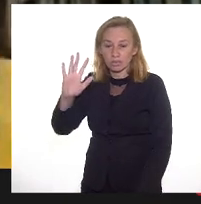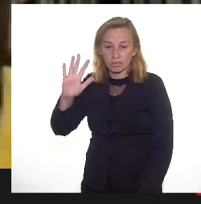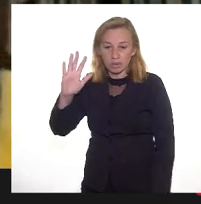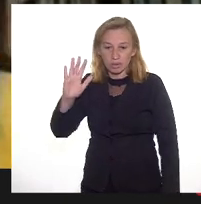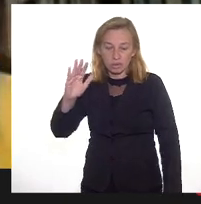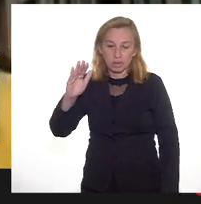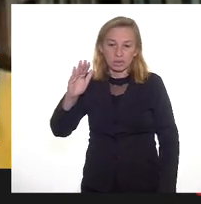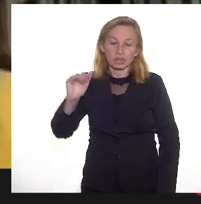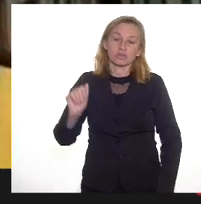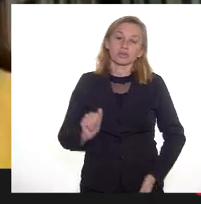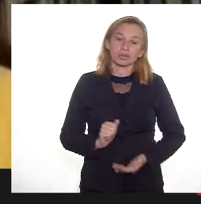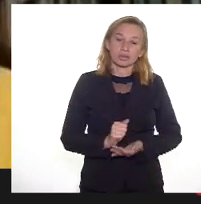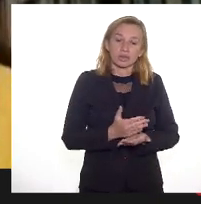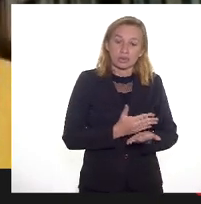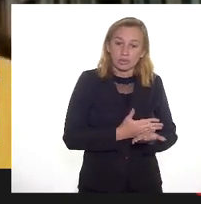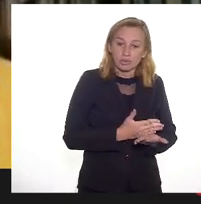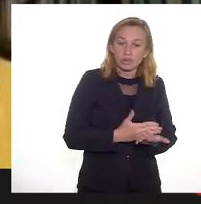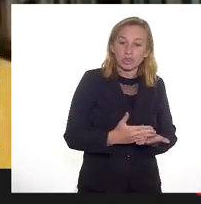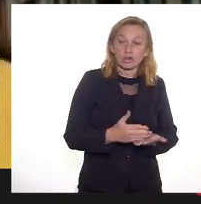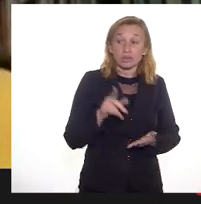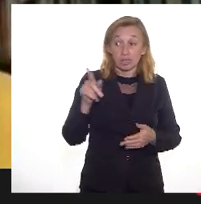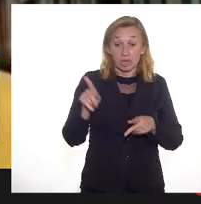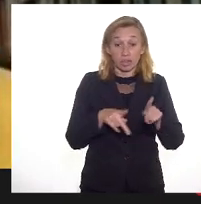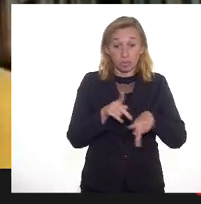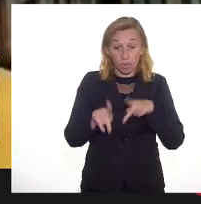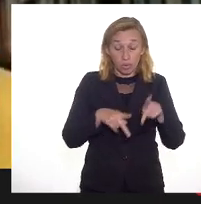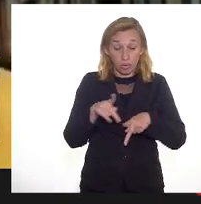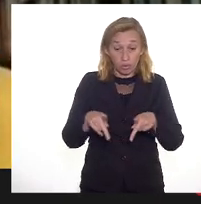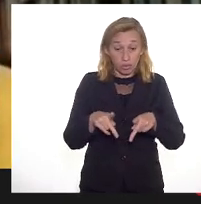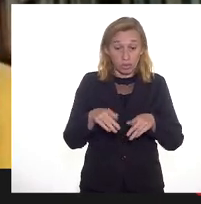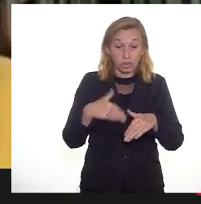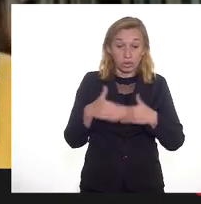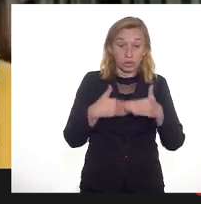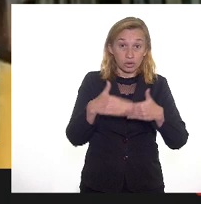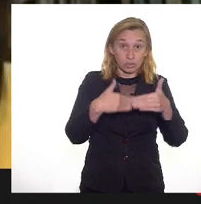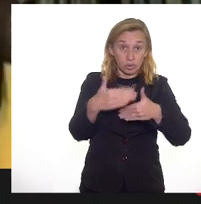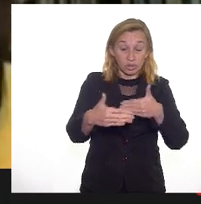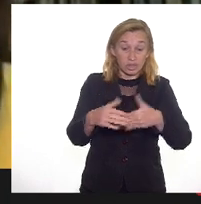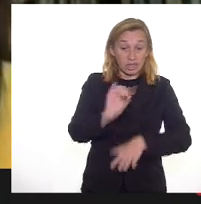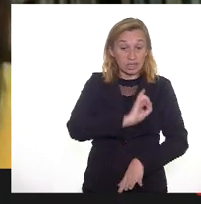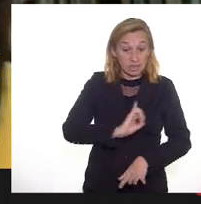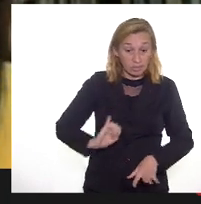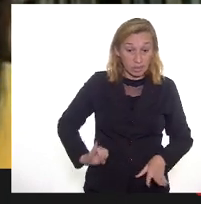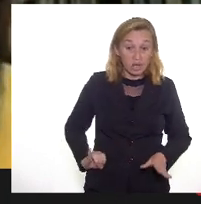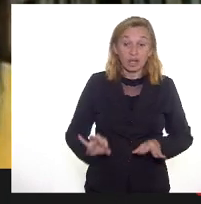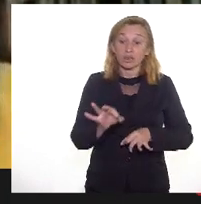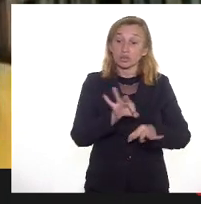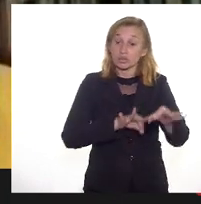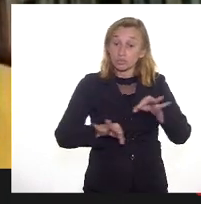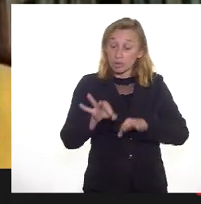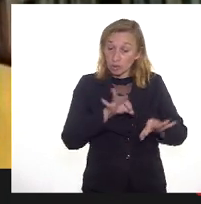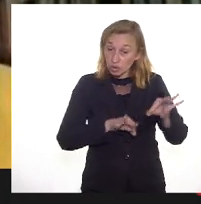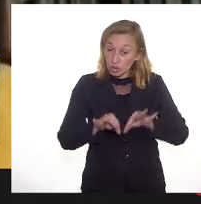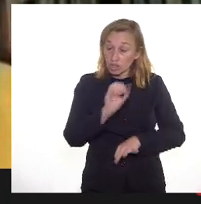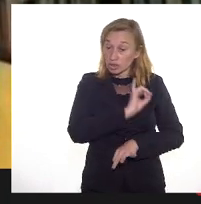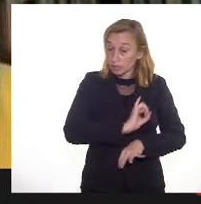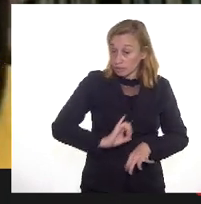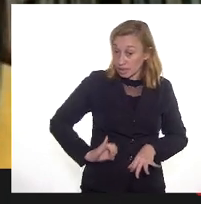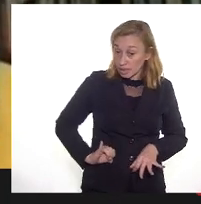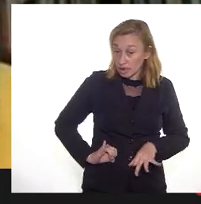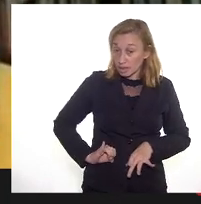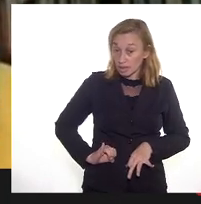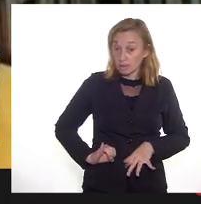partir daquela população. E daí os processos imperiais, os projetos, melhor dizendo, imperiais,